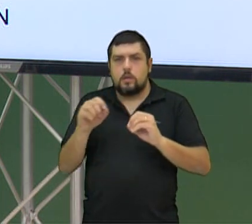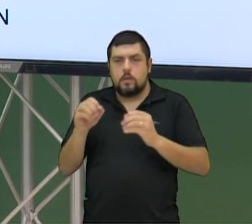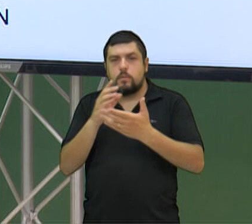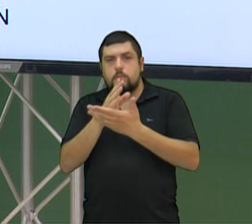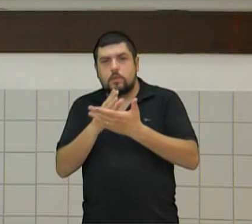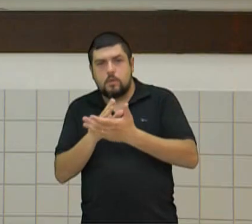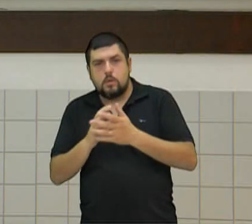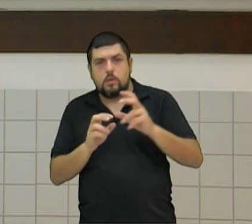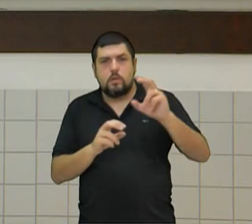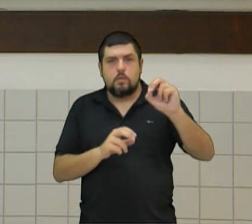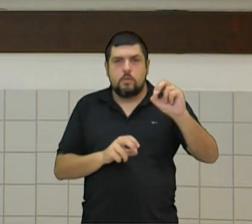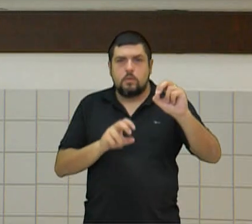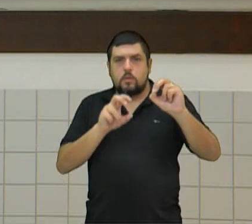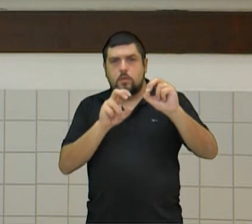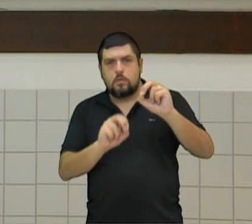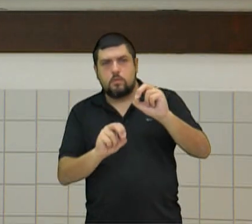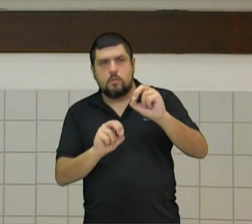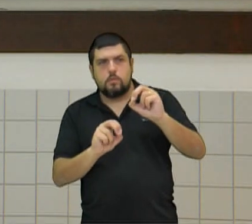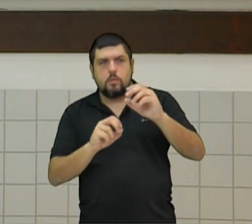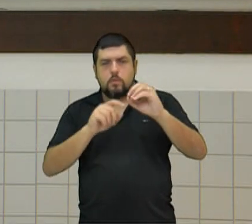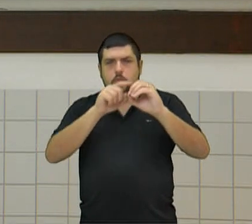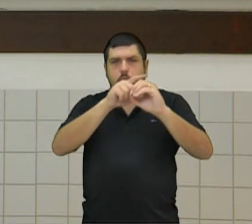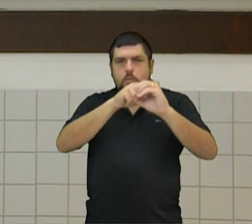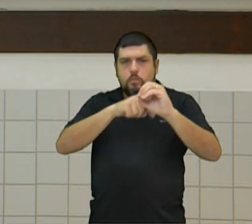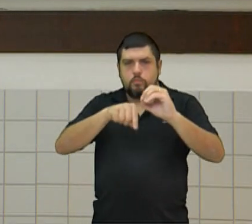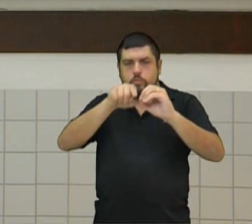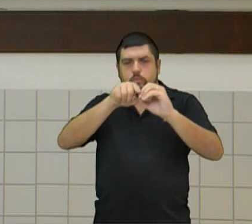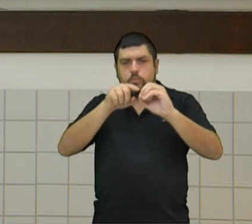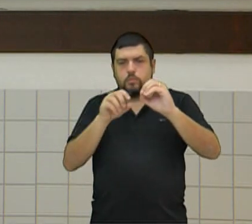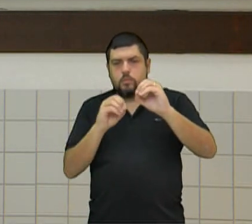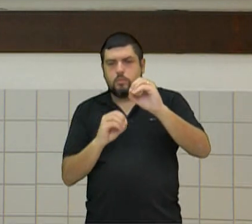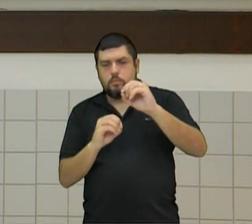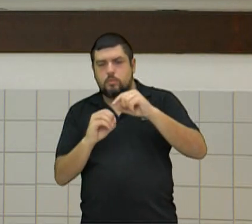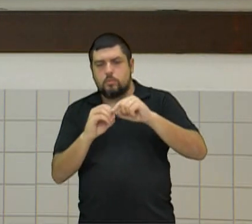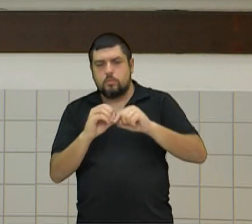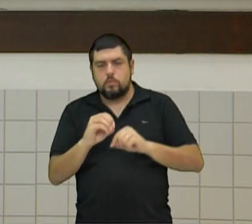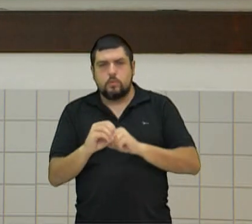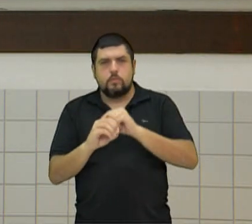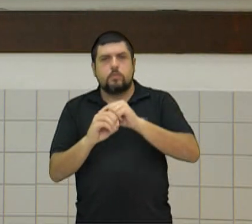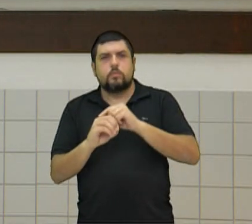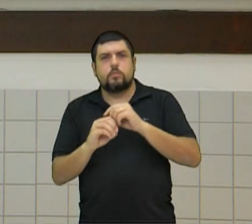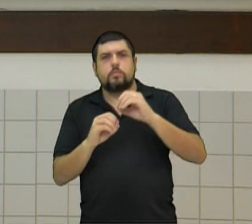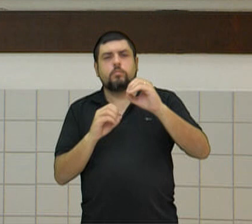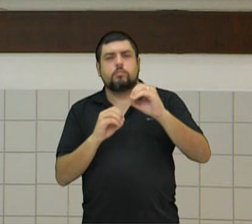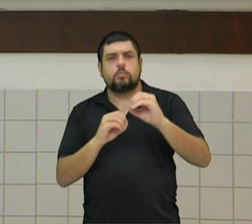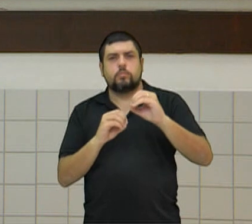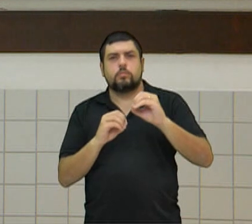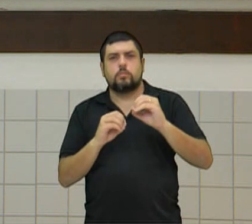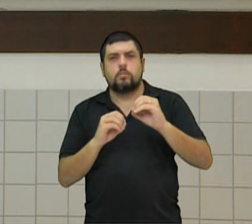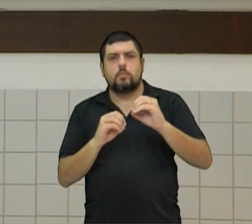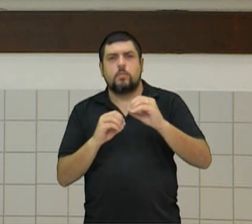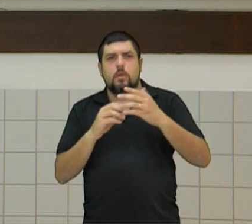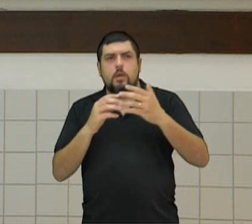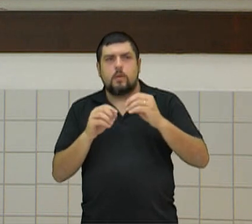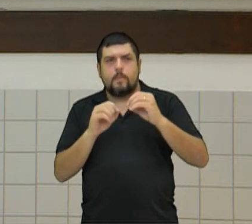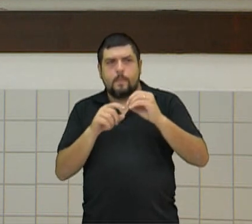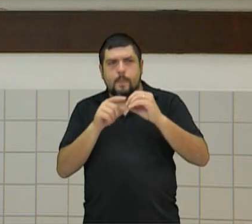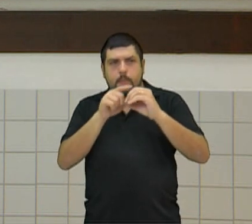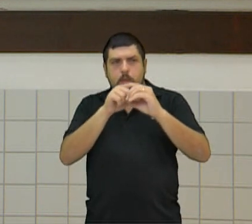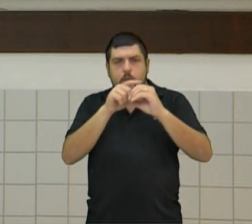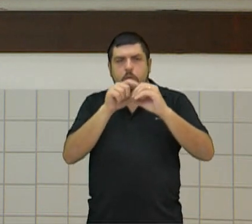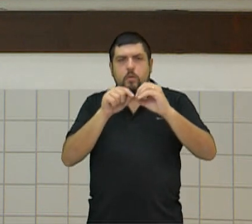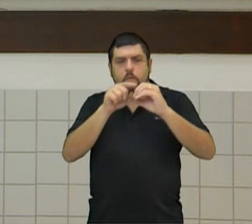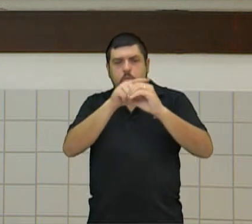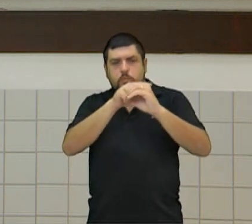50. Né? Ou seja, o 100 dividido por 2 vai ser 50 nessa ponta e 50 nessa ponta. Ou seja, essa ponta que está presa nessa polia aqui